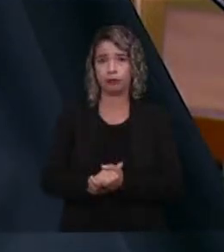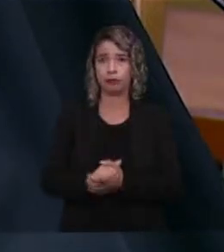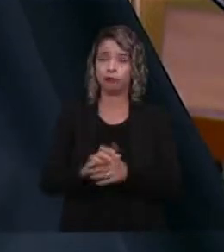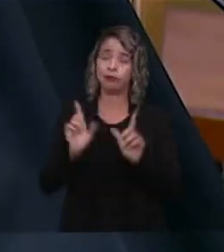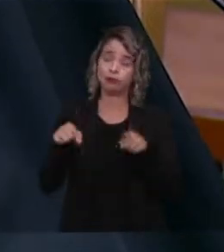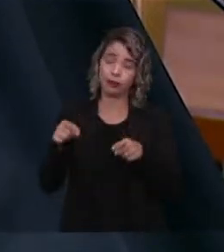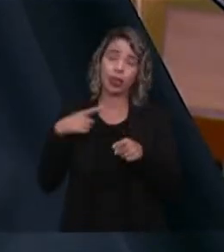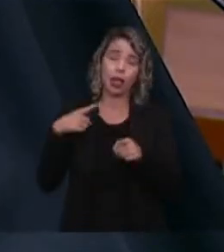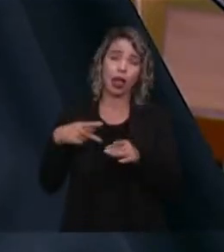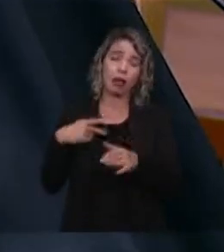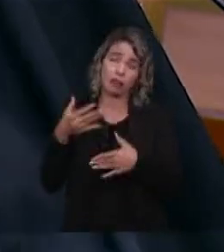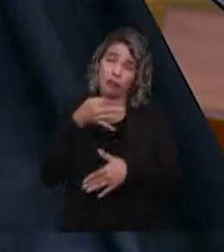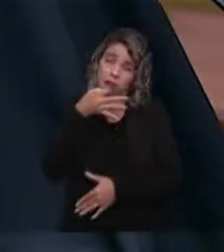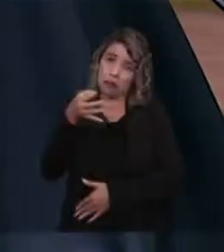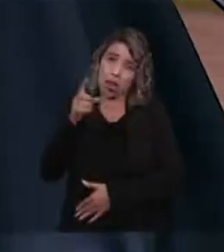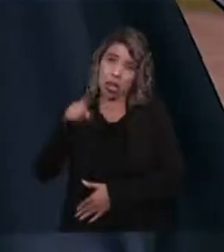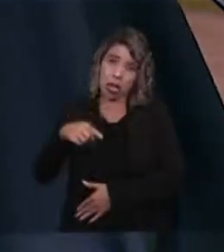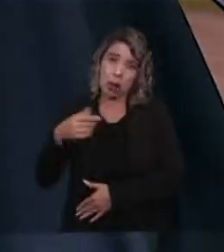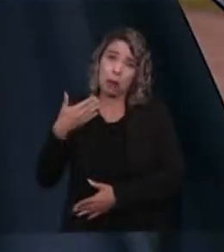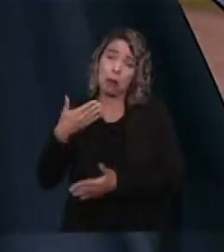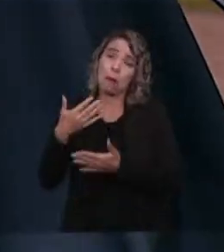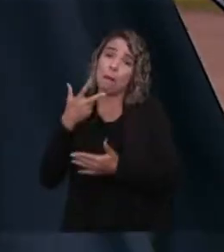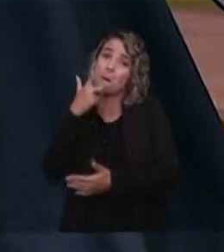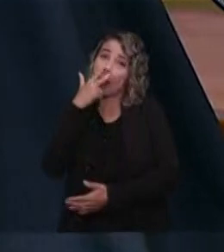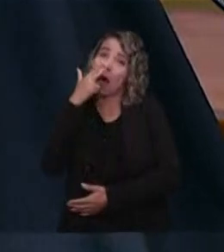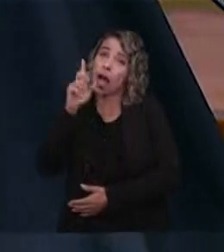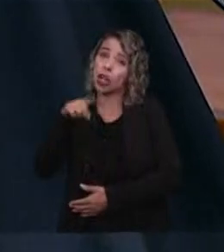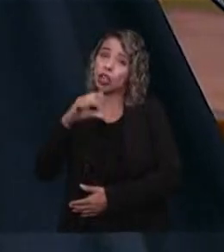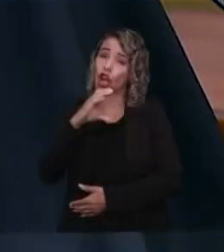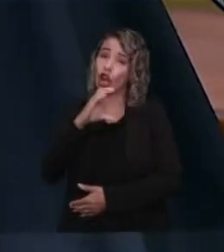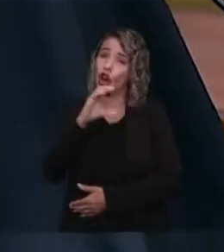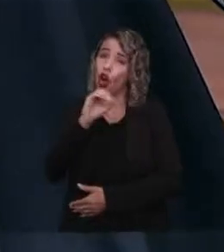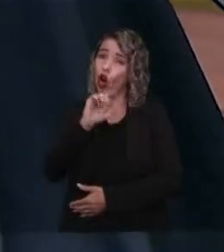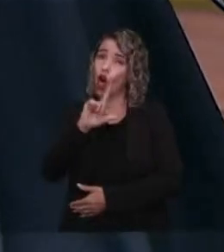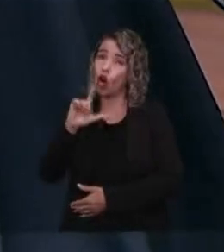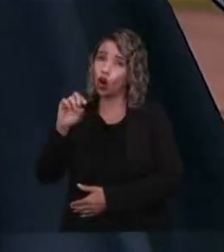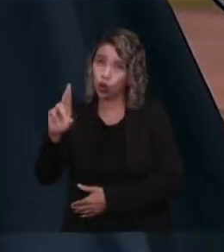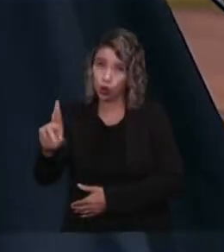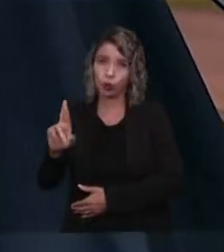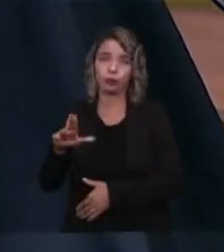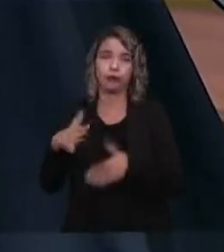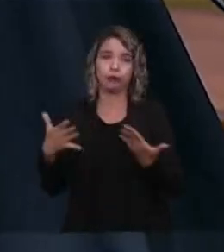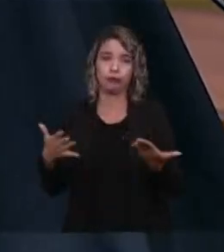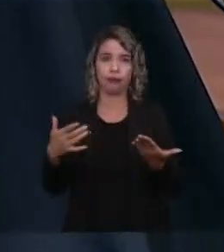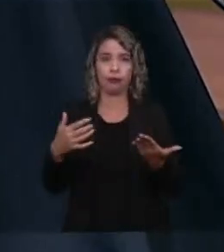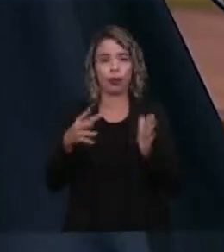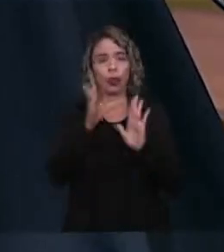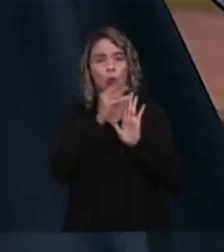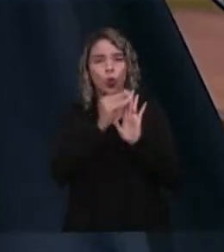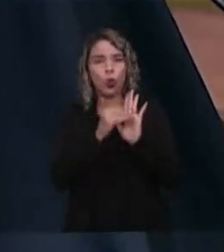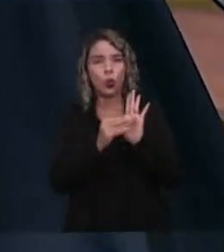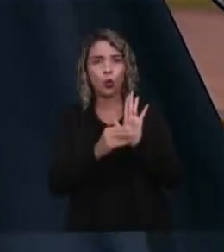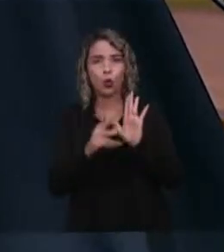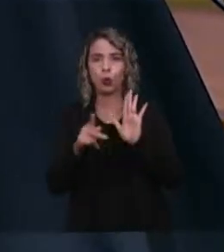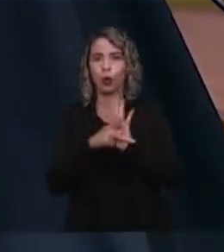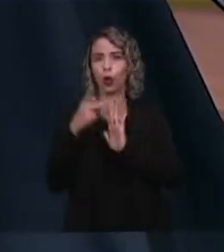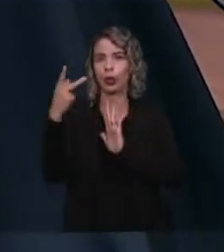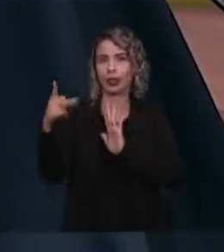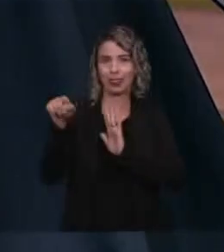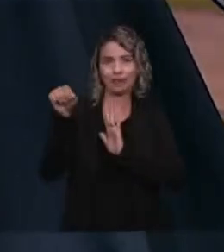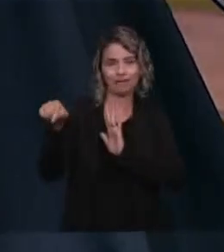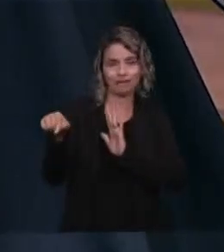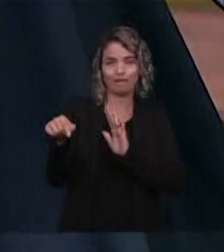que seria do senador Fernando Collor. Fecho aspas. Não desconheço o teor das declarações prestadas pelo colaborador Nestor